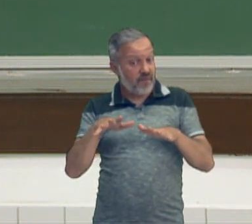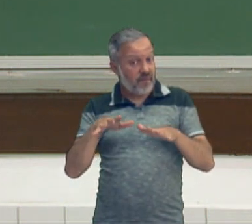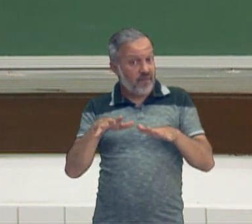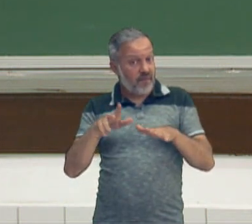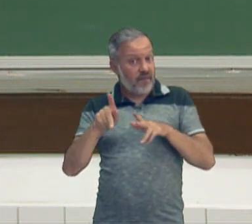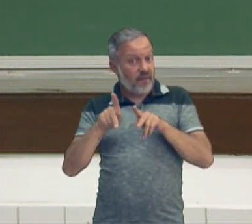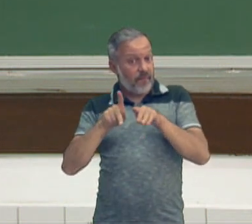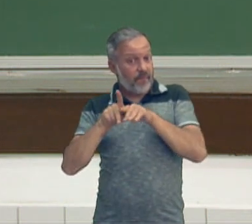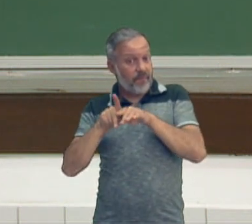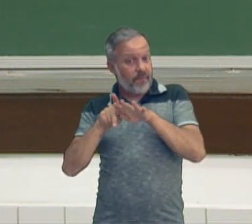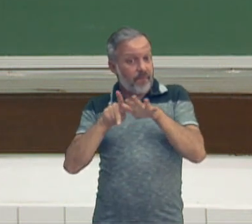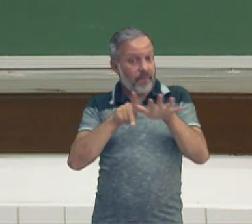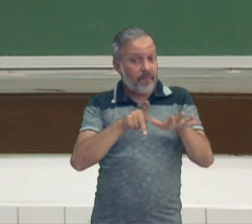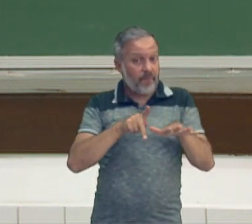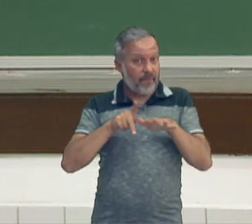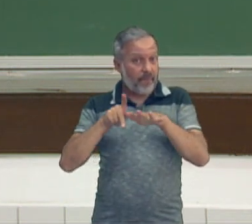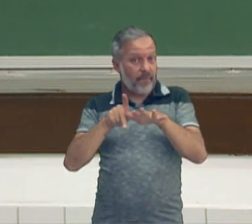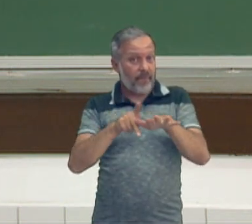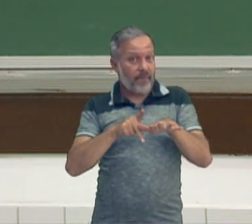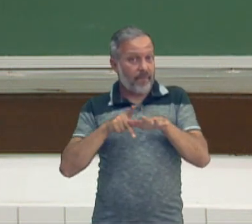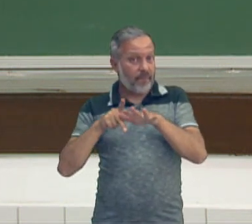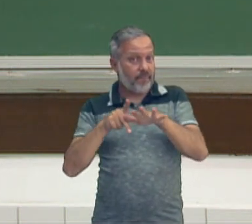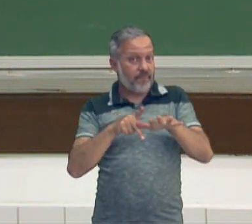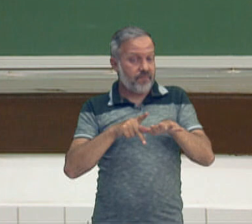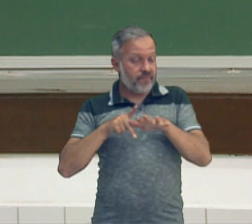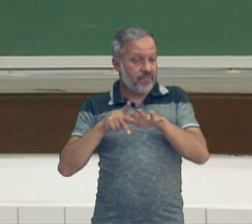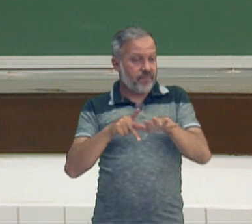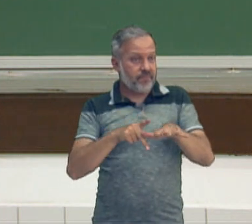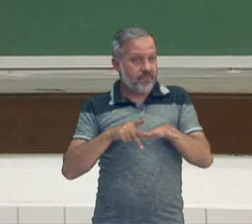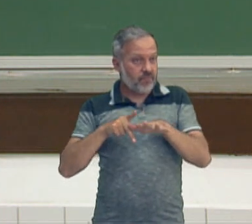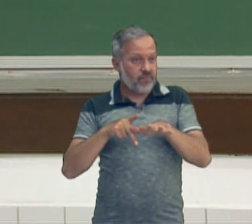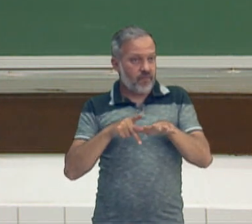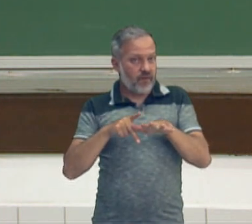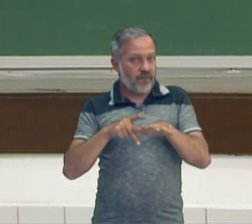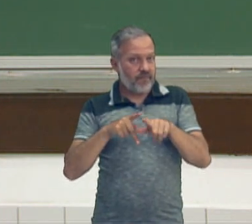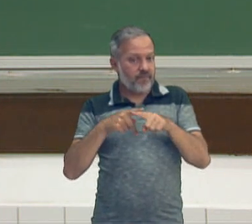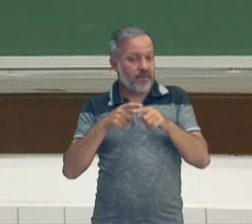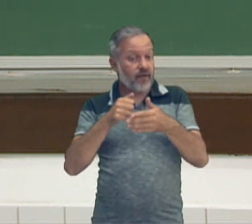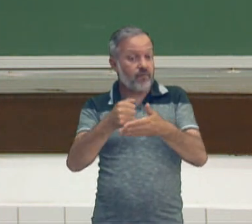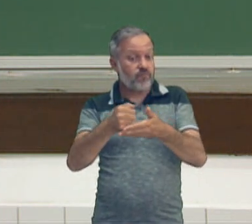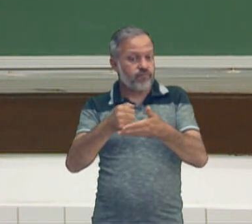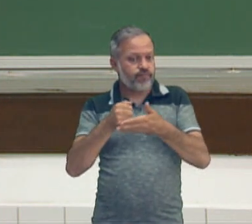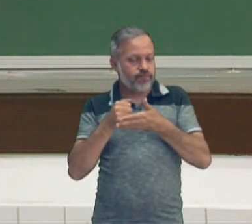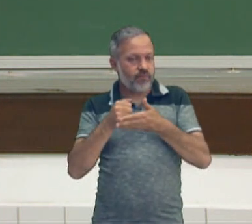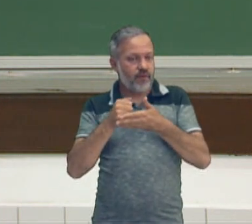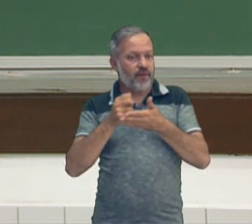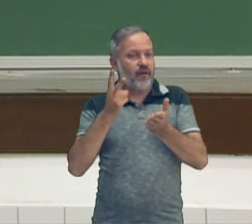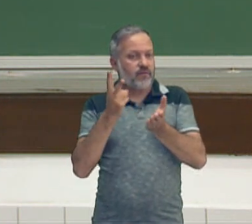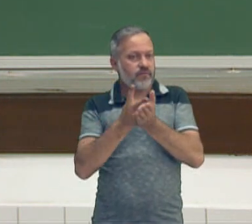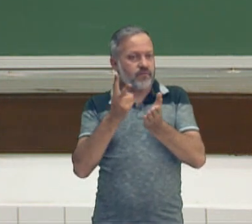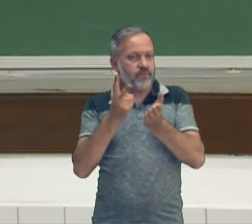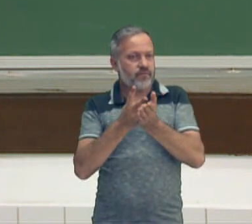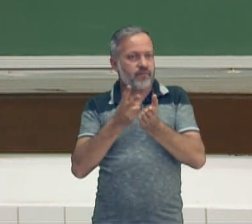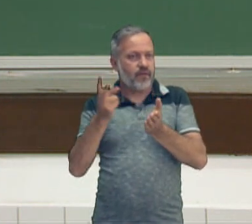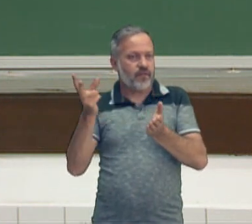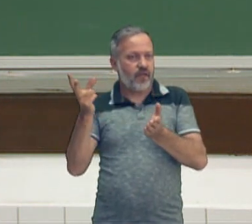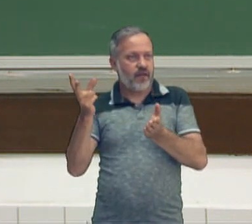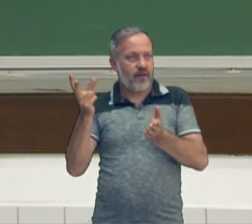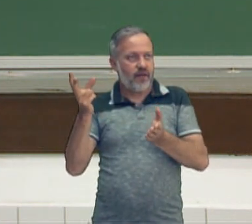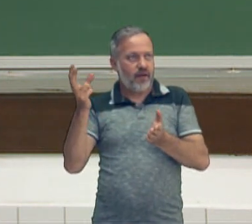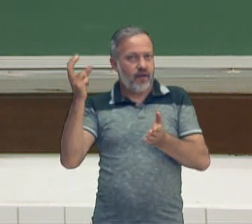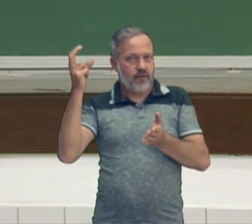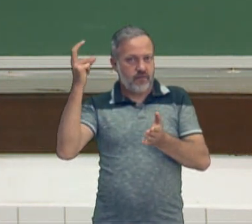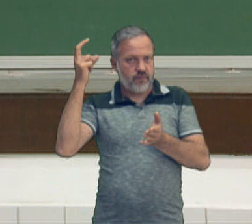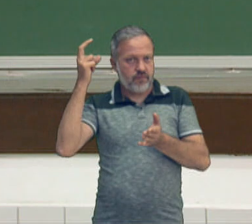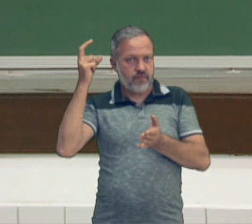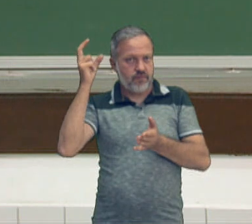diferença nossa, enquanto ser humano, é que nós levamos consigo a nossa cultura. E isso é muito